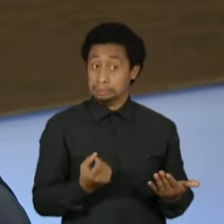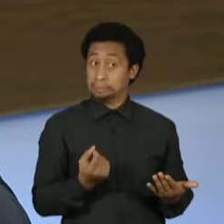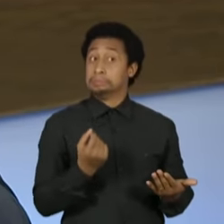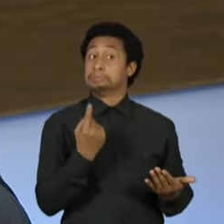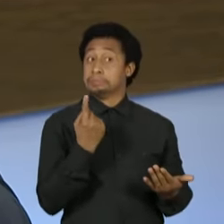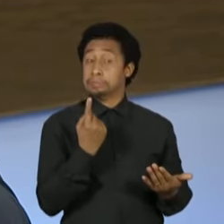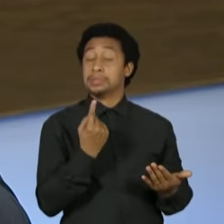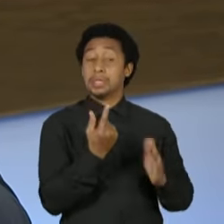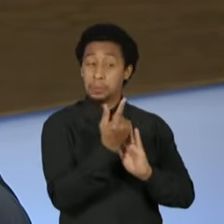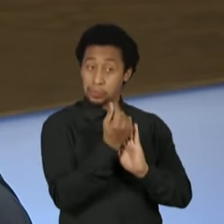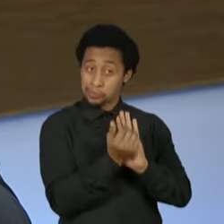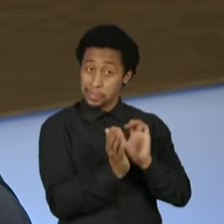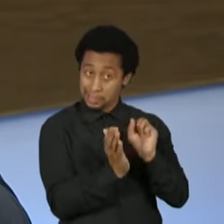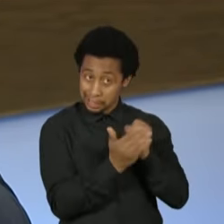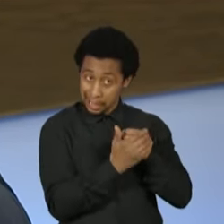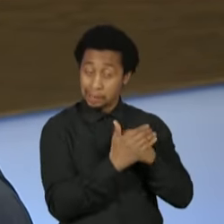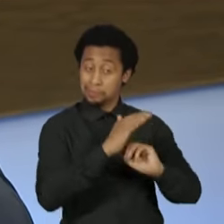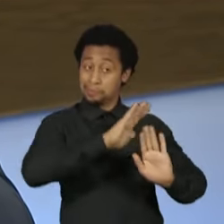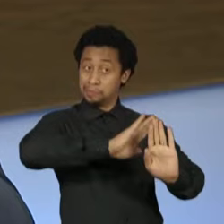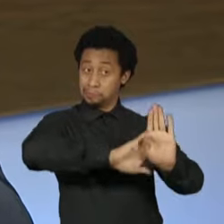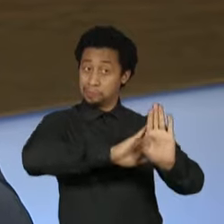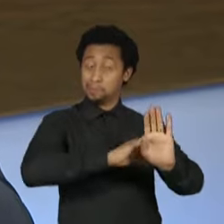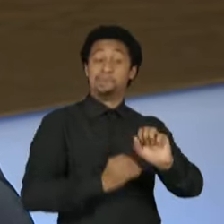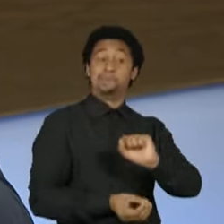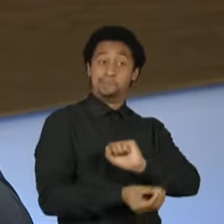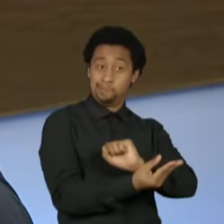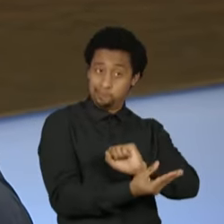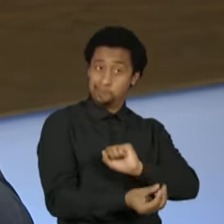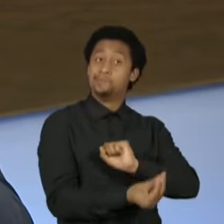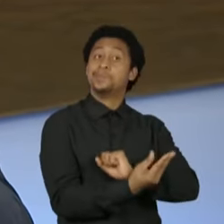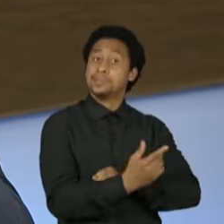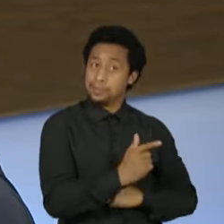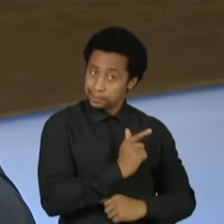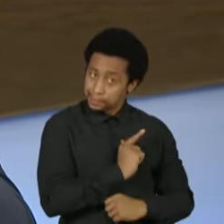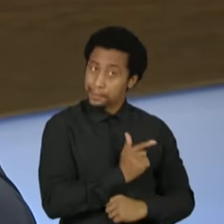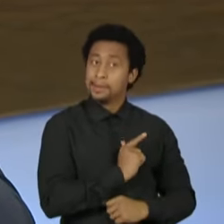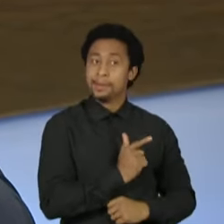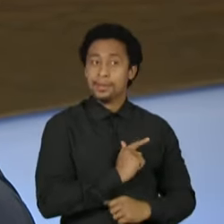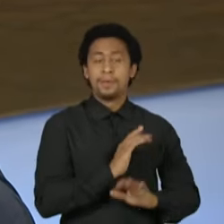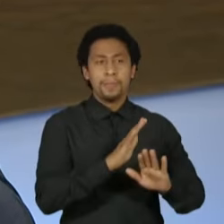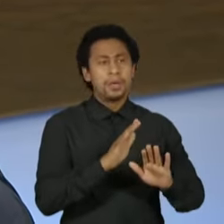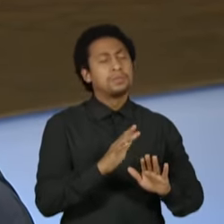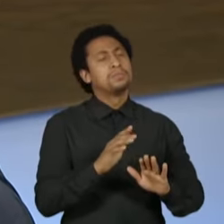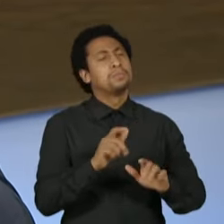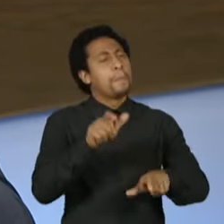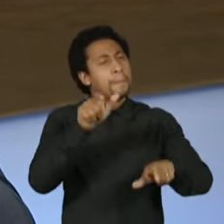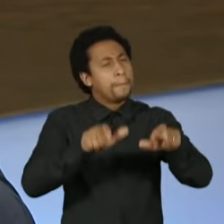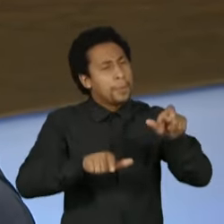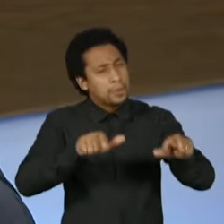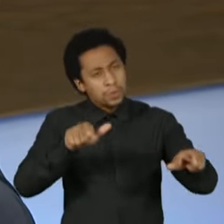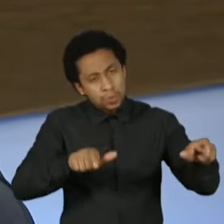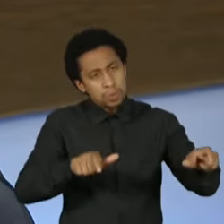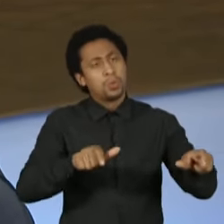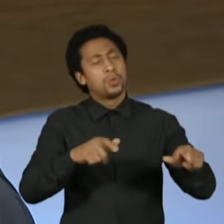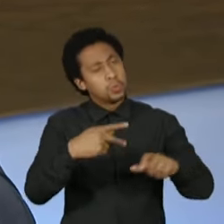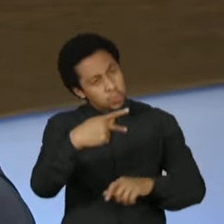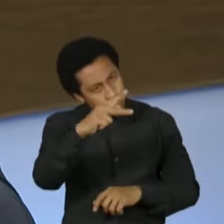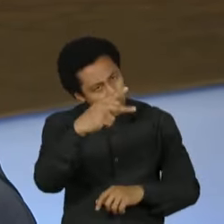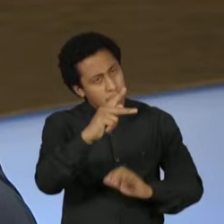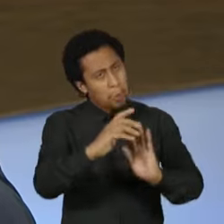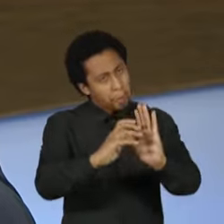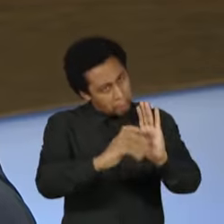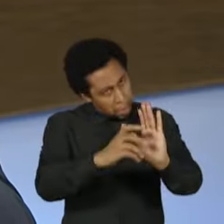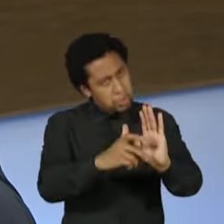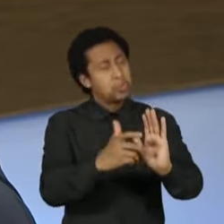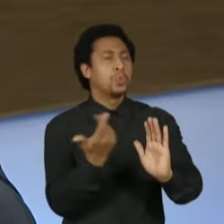corrupção da história da República. No entanto, integrantes do seu partido foram beneficiados pelo orçamento secreto. Isso